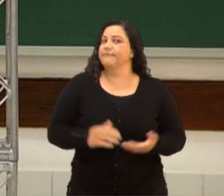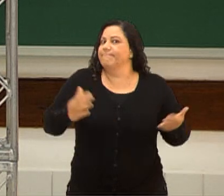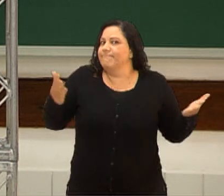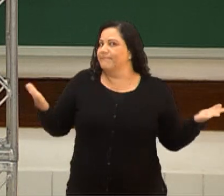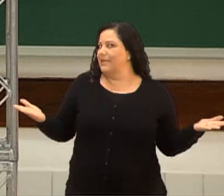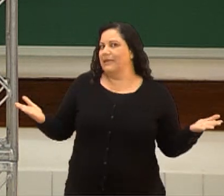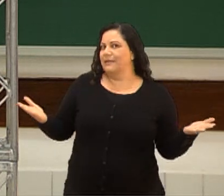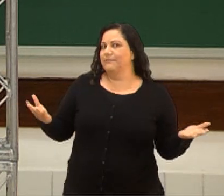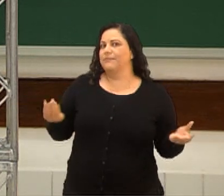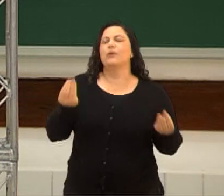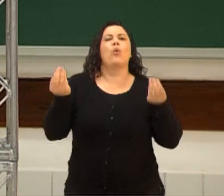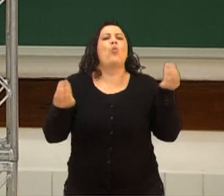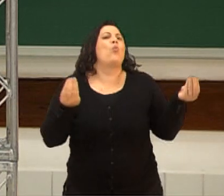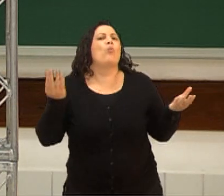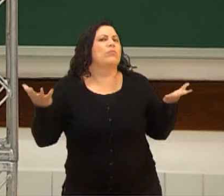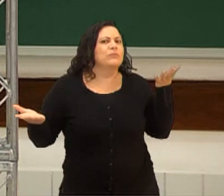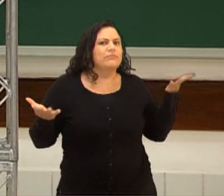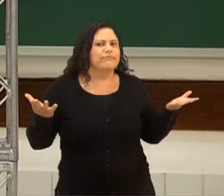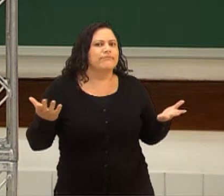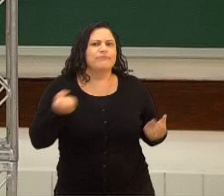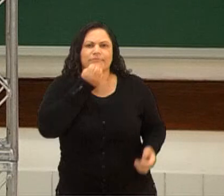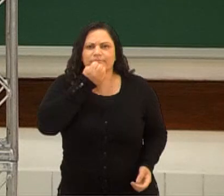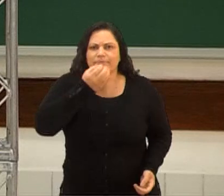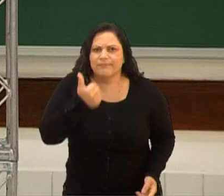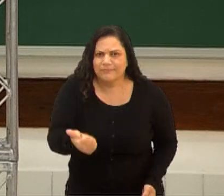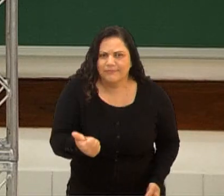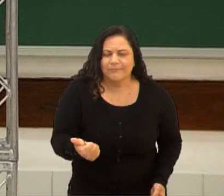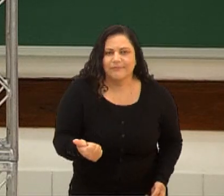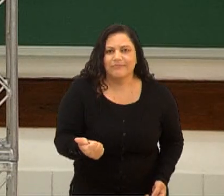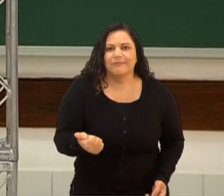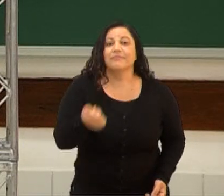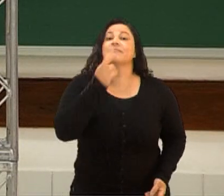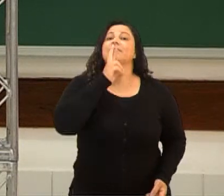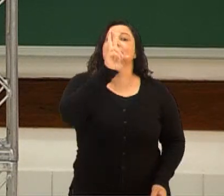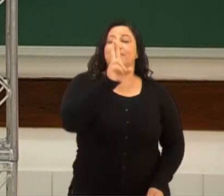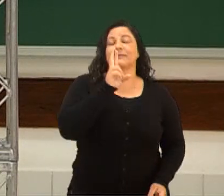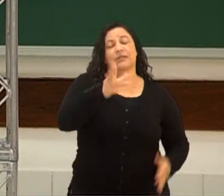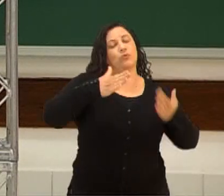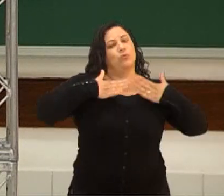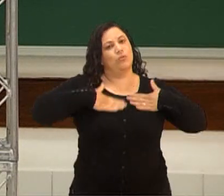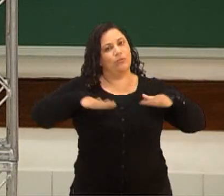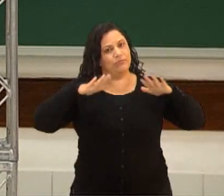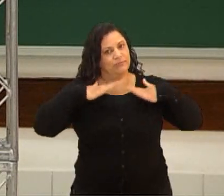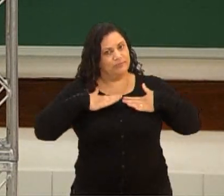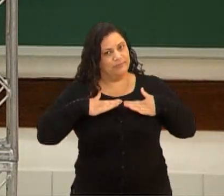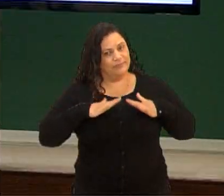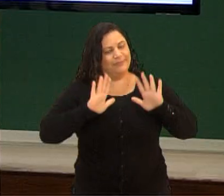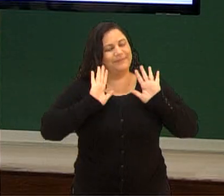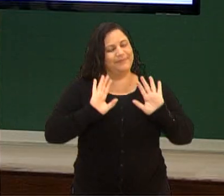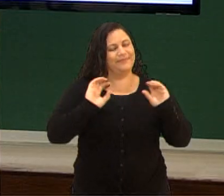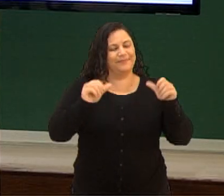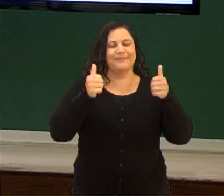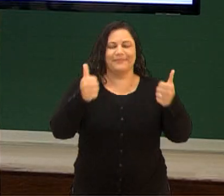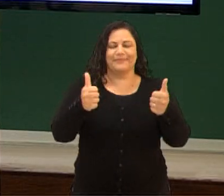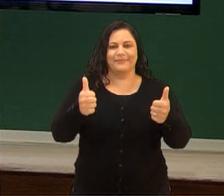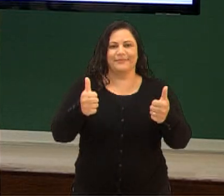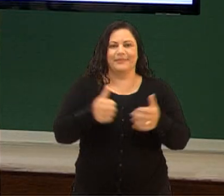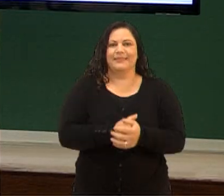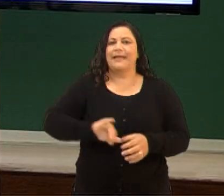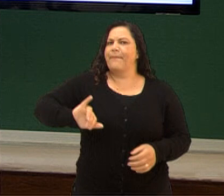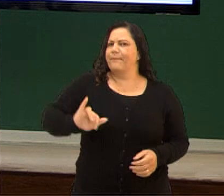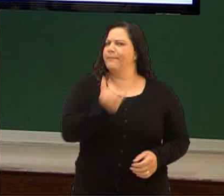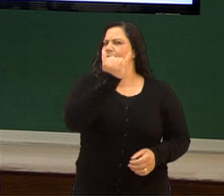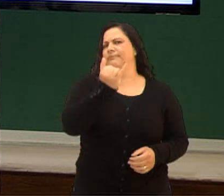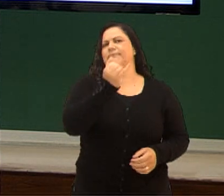E aí, pessoal, como que vocês saíram? Foram bem? Vamos resolver com calma para que vocês curtam fazer isso aqui.